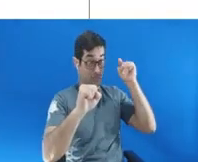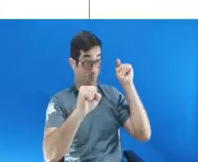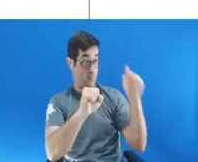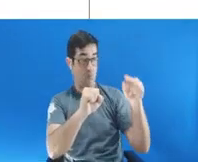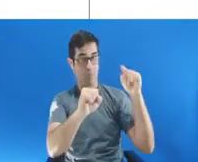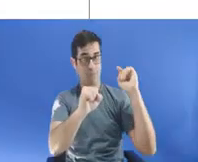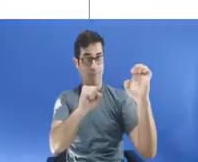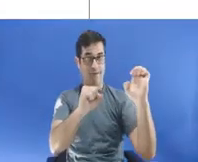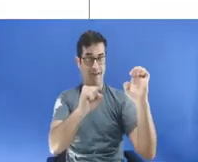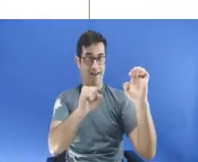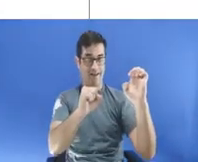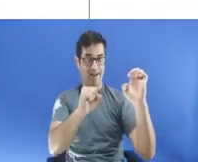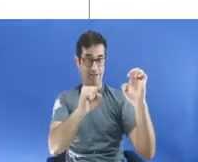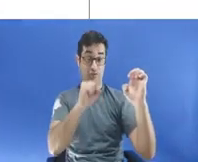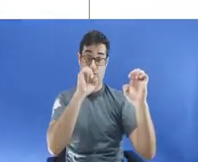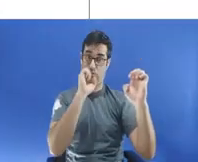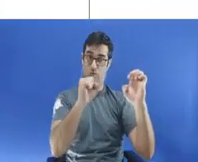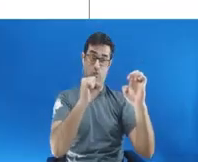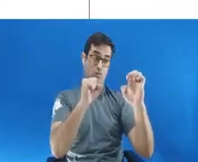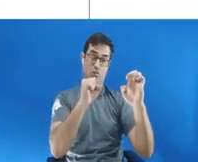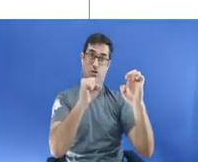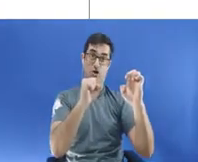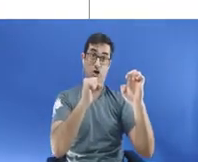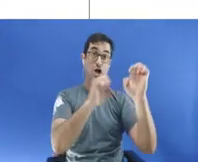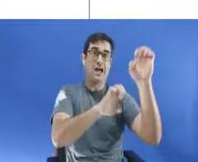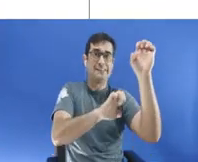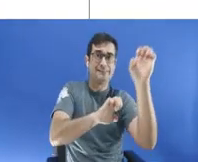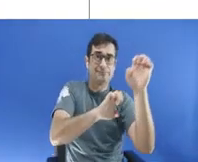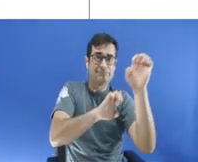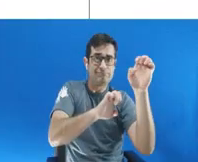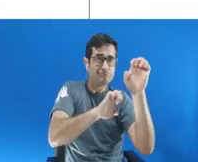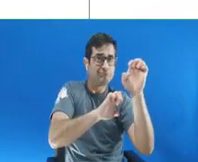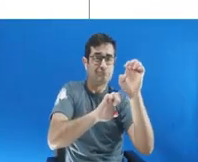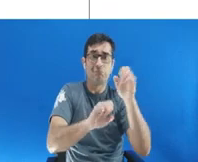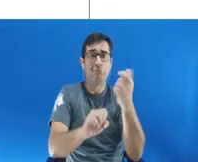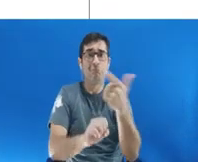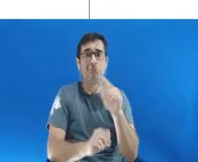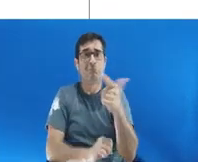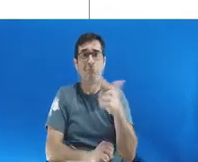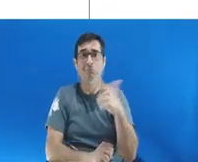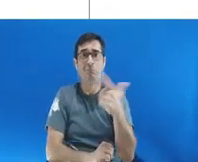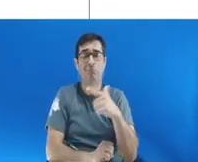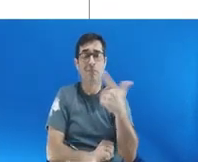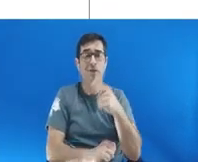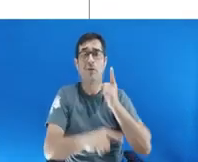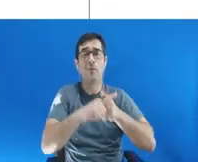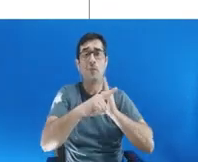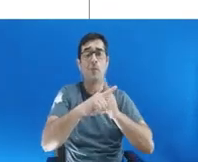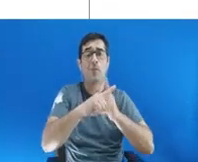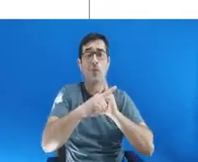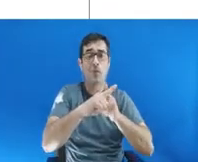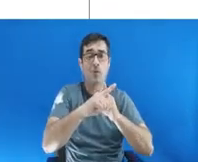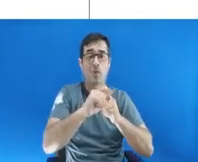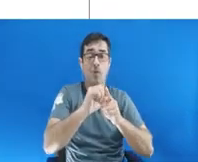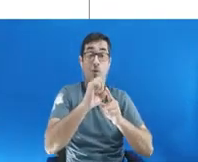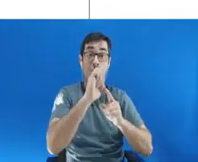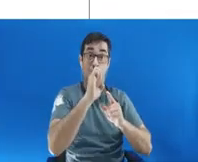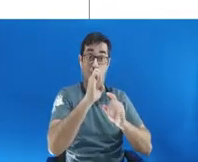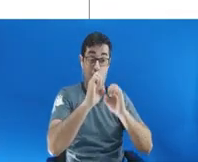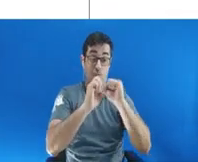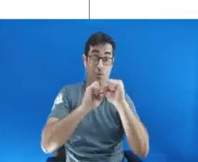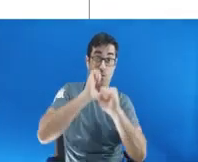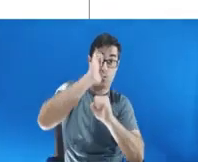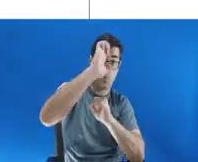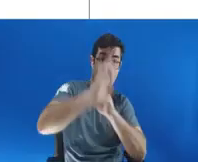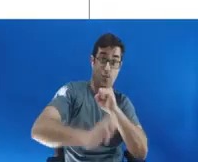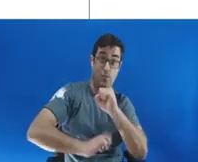quê? Porque os elétrons que estão aqui, esse elétron estaria no nível maior, né? Um nível mais externo. Os